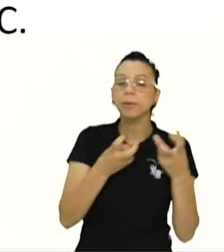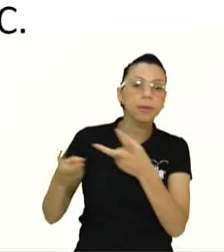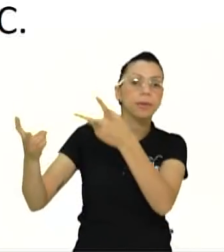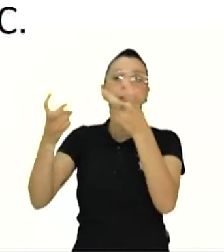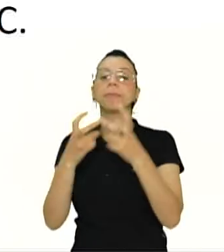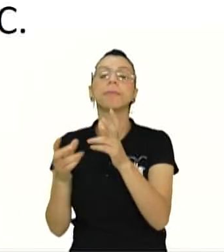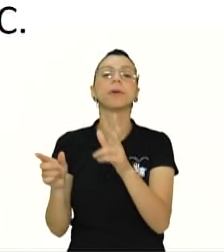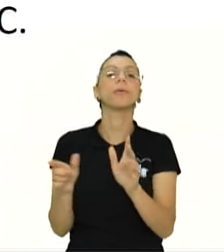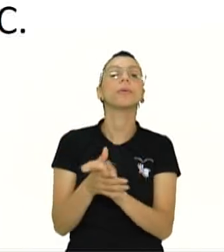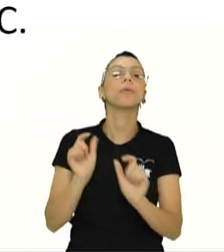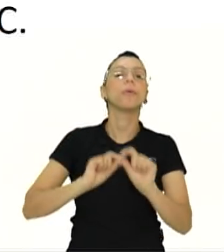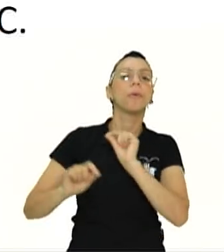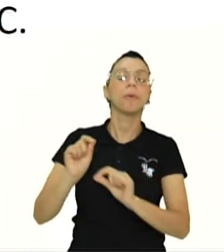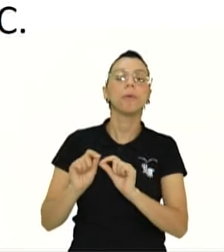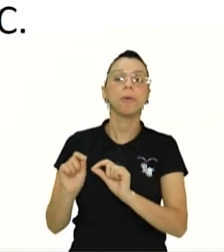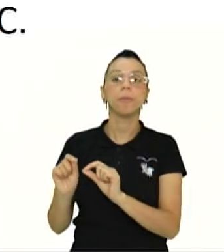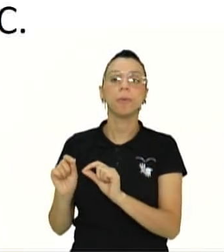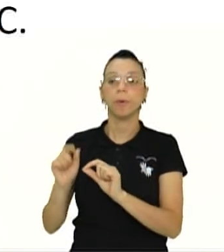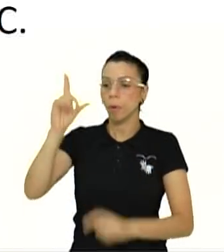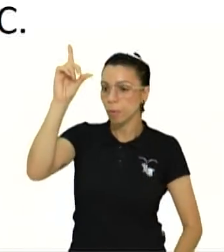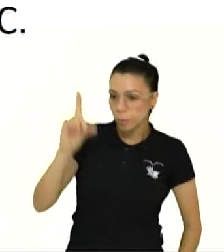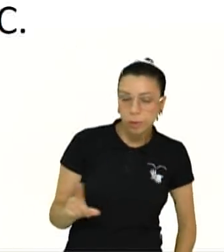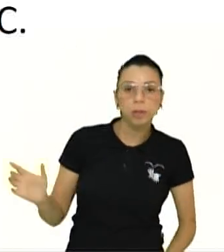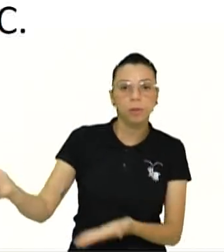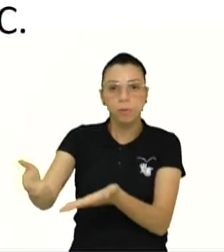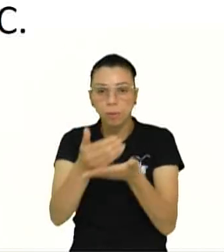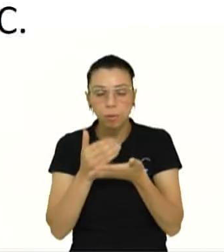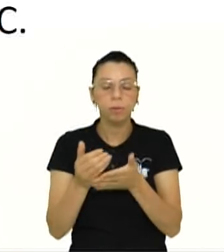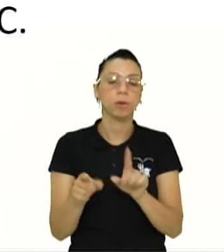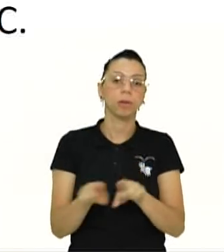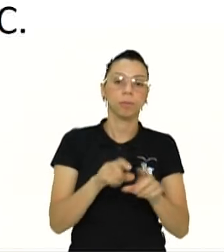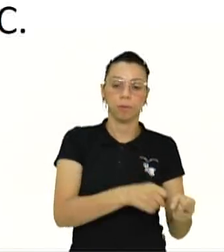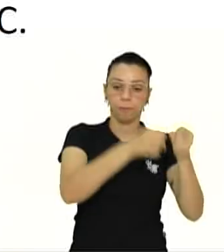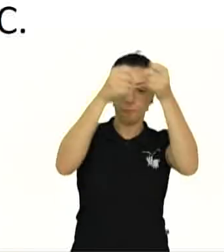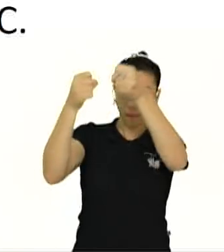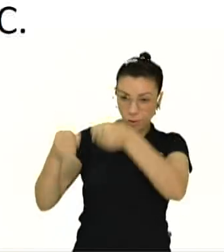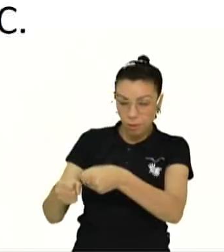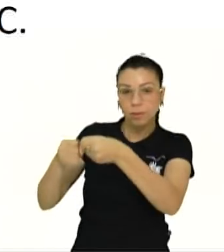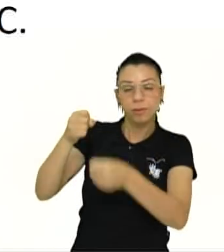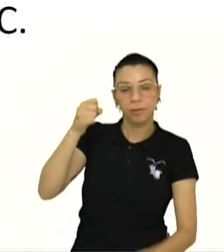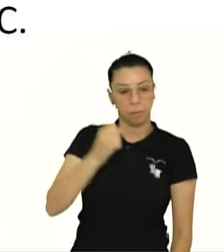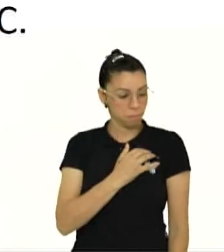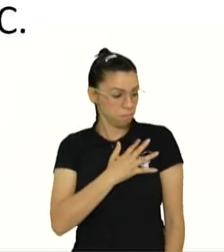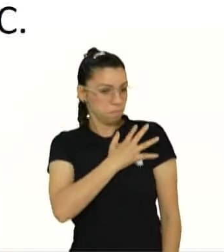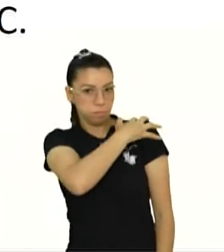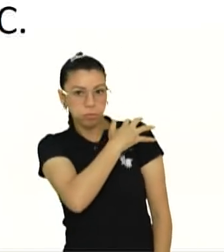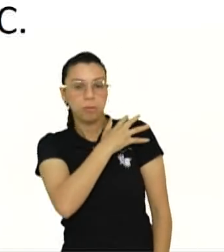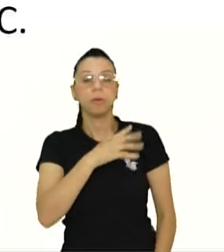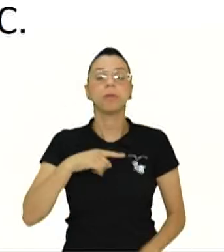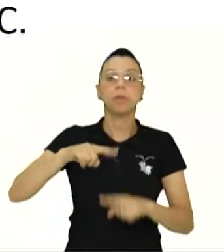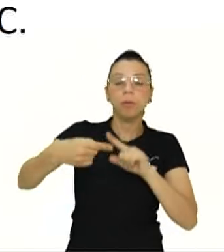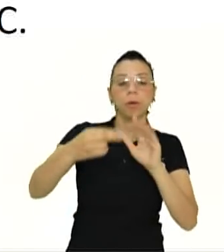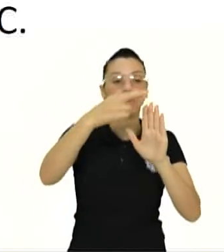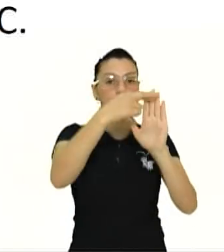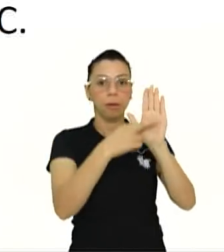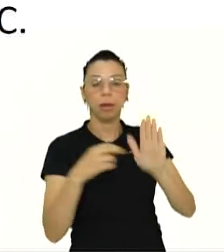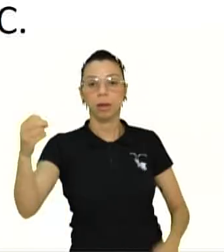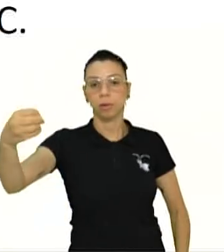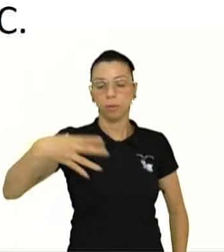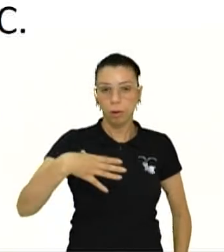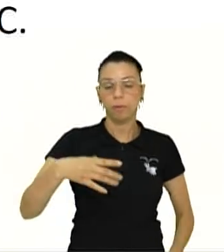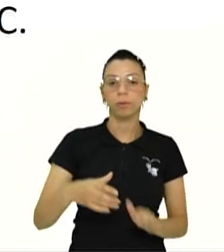3. Apontar o aumento territorial e o fortalecimento do poder dos generais após a reforma de Mário em